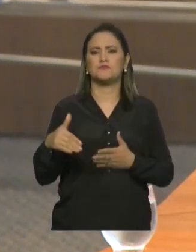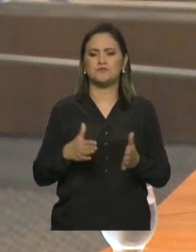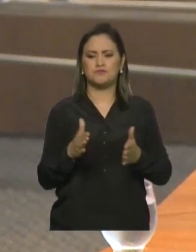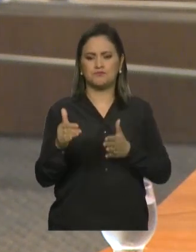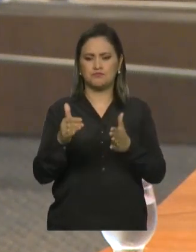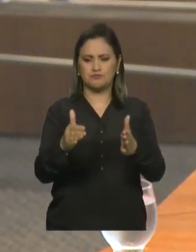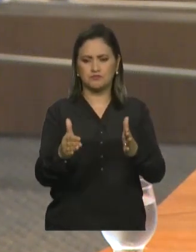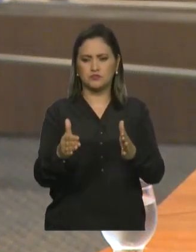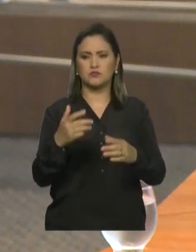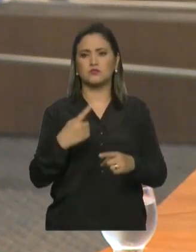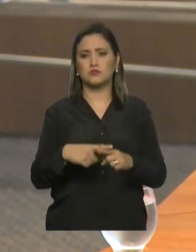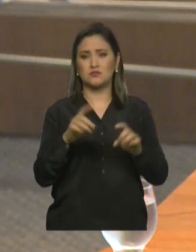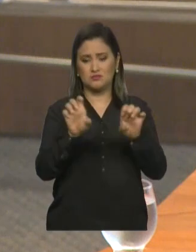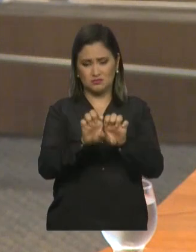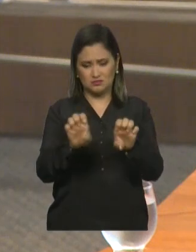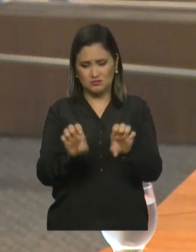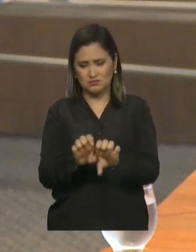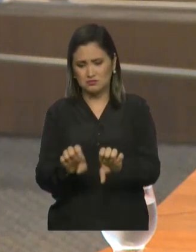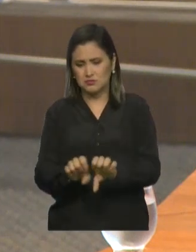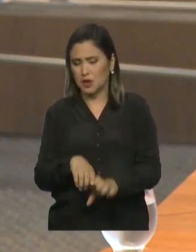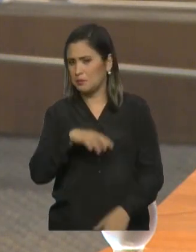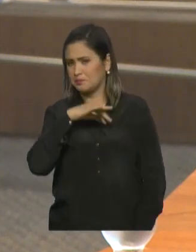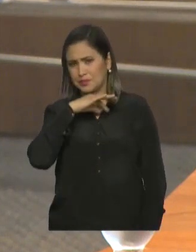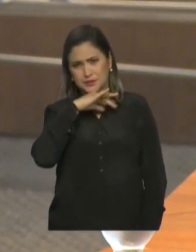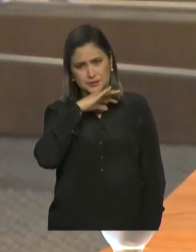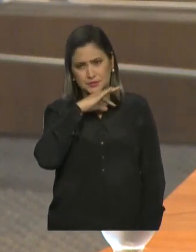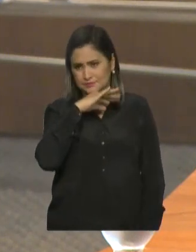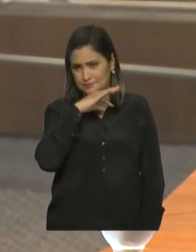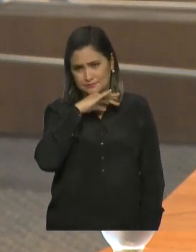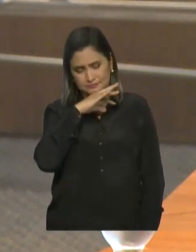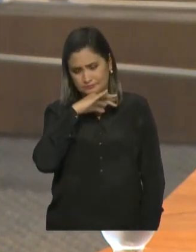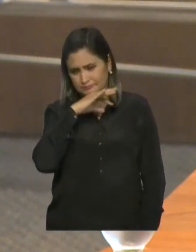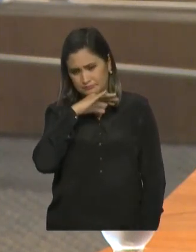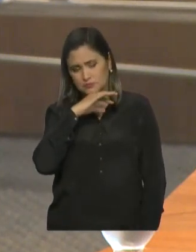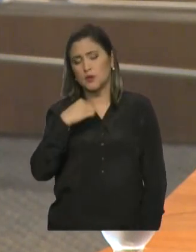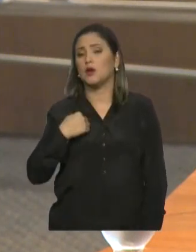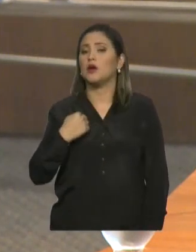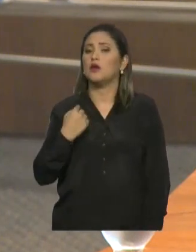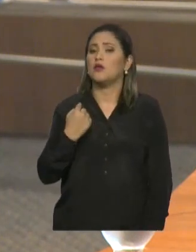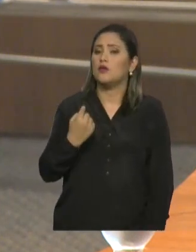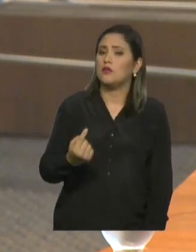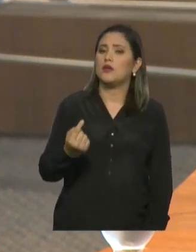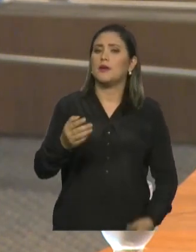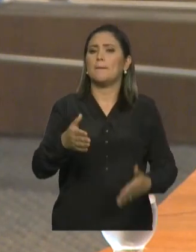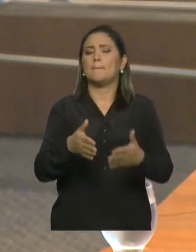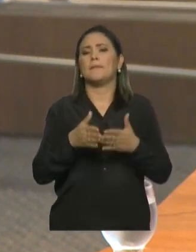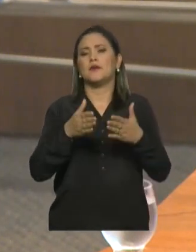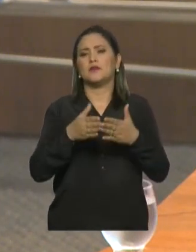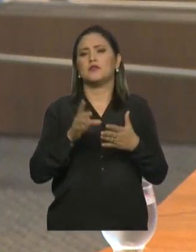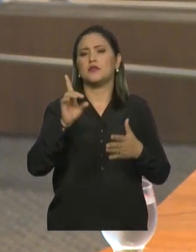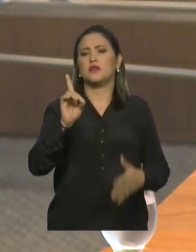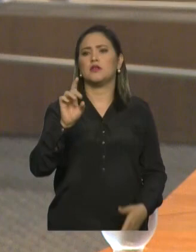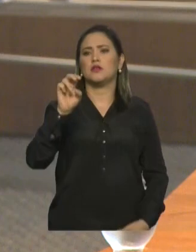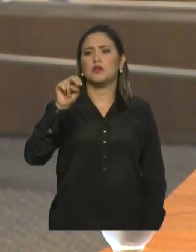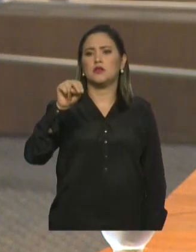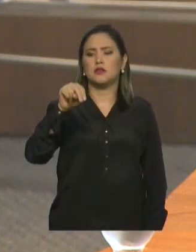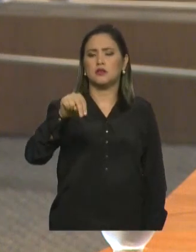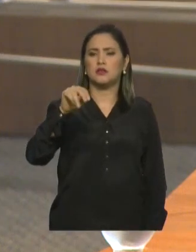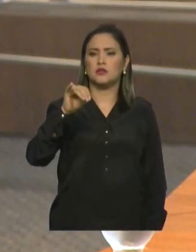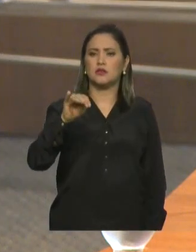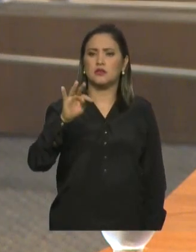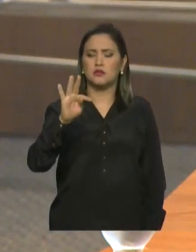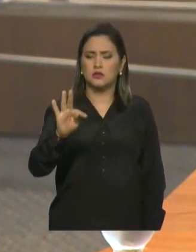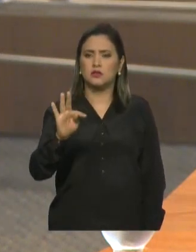dessa infraestrutura precária, eu vim aqui pedir ao DENIT, ao governo federal,